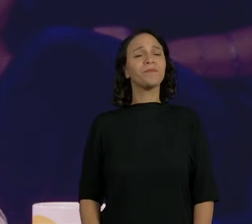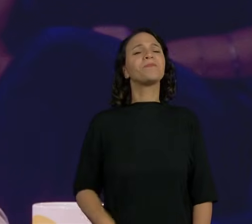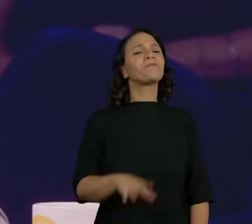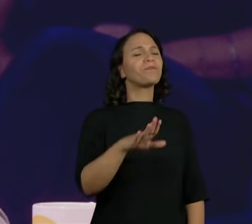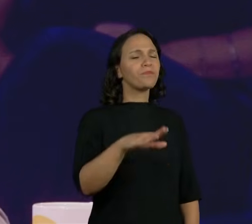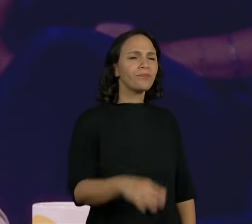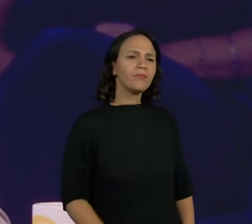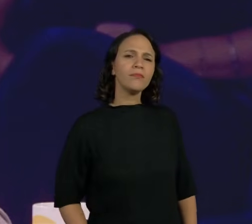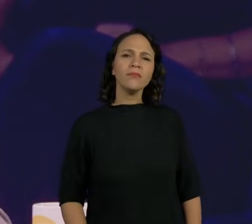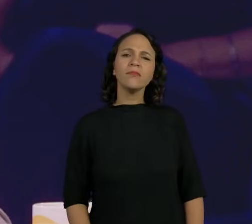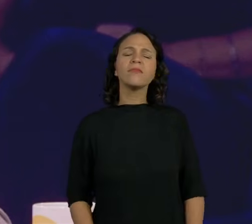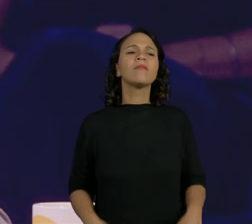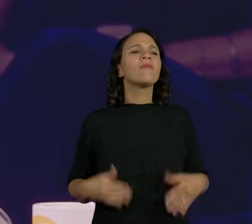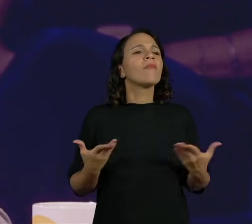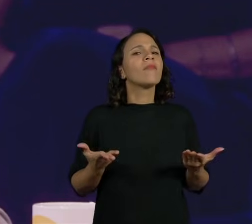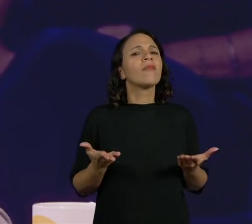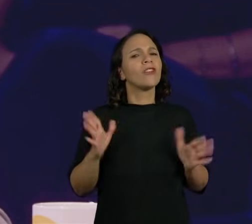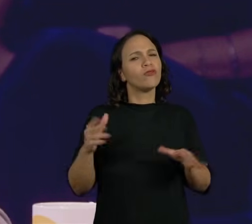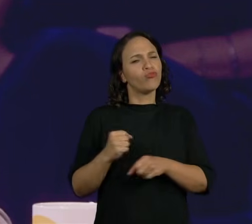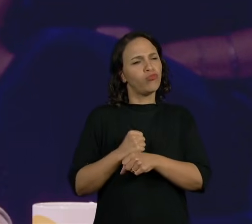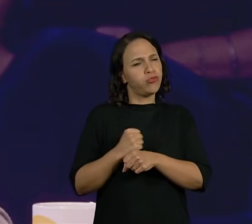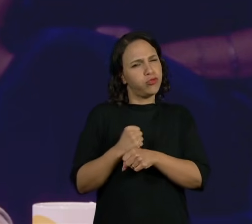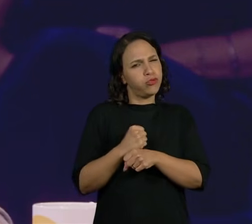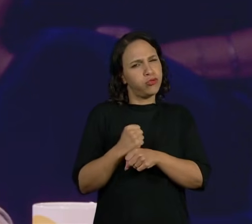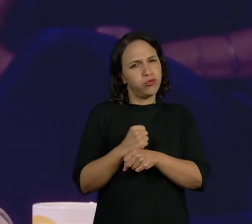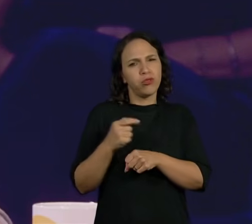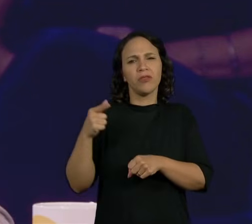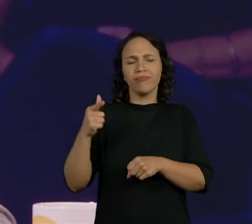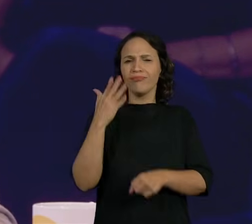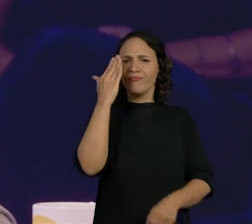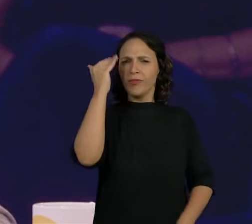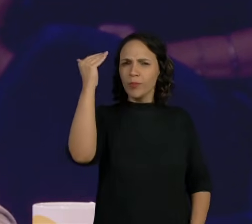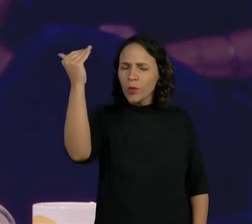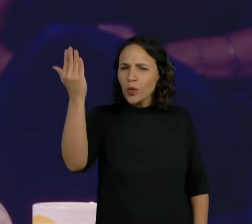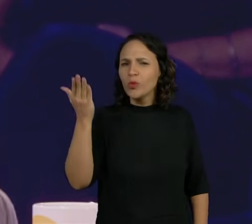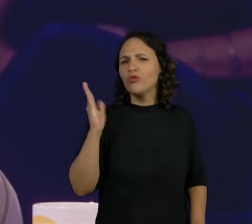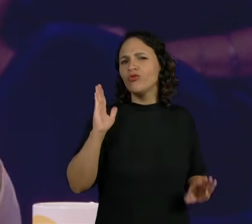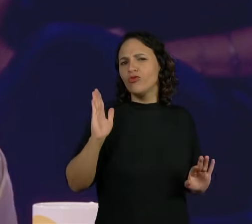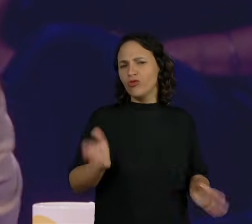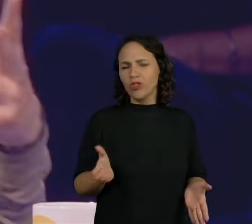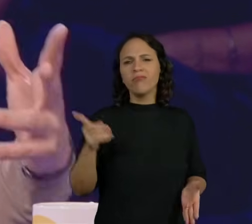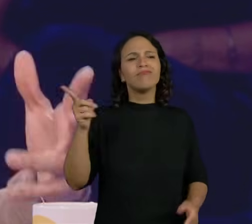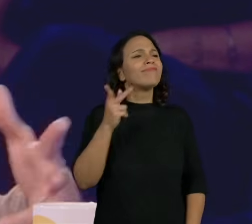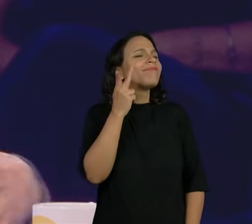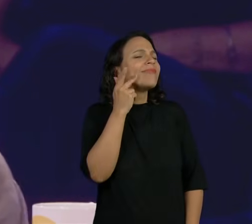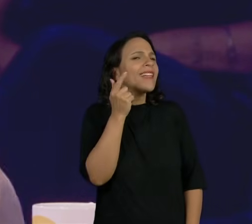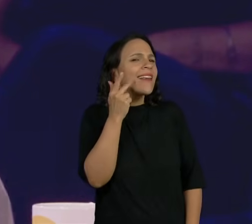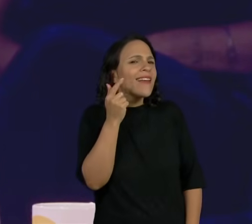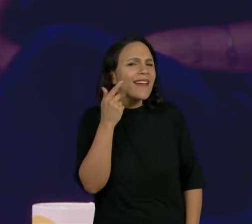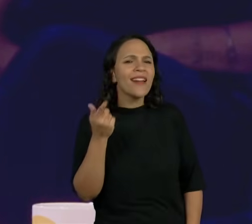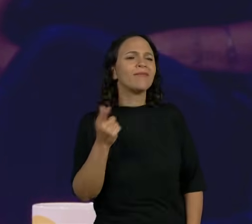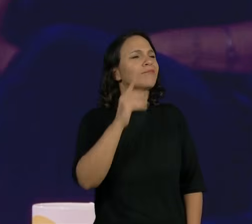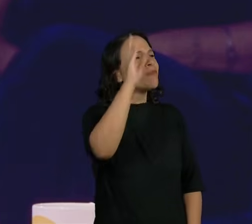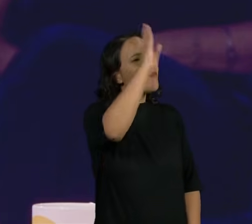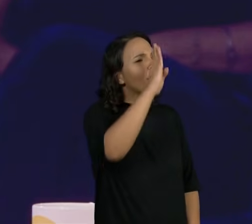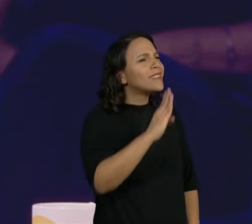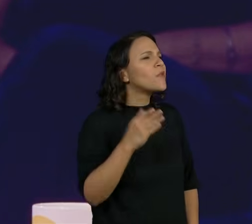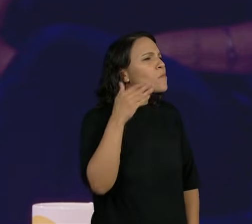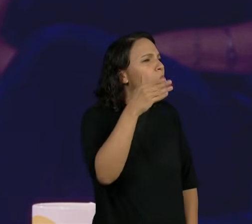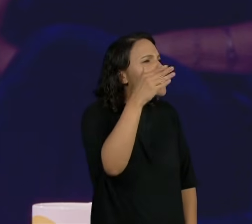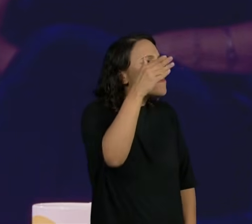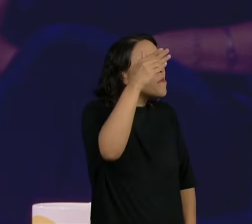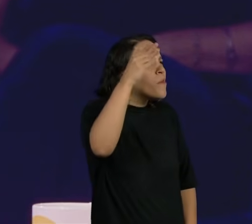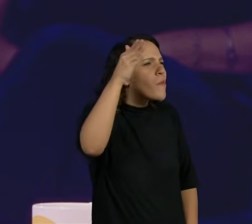Falcão, depois de tantos anos de carreira, de tanta estrada, você saiu lá do Ceará, conquistou o Brasil. Como é que é